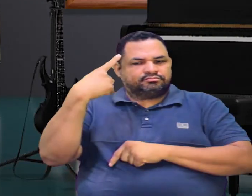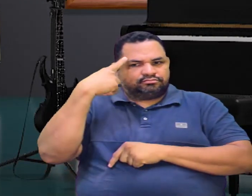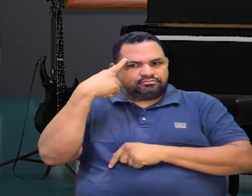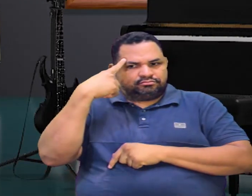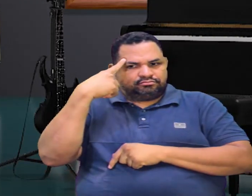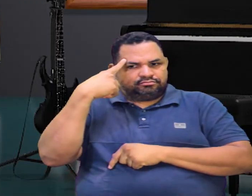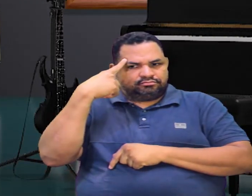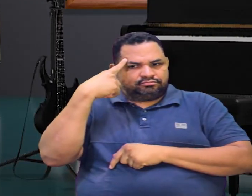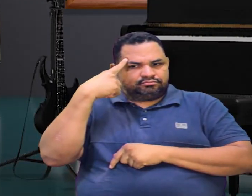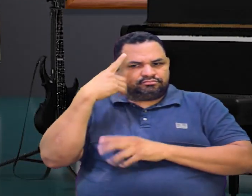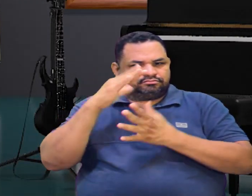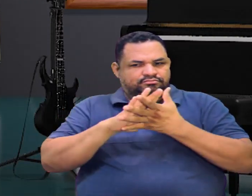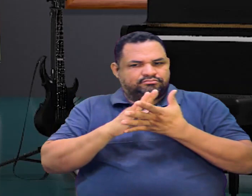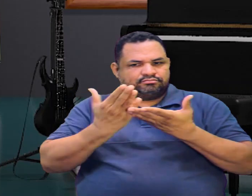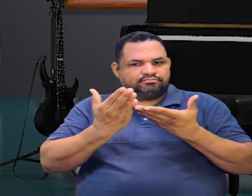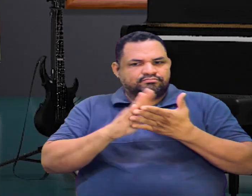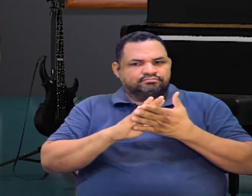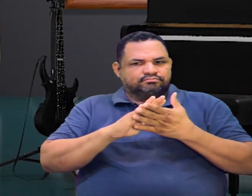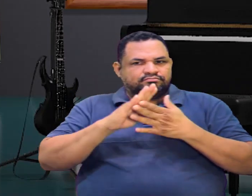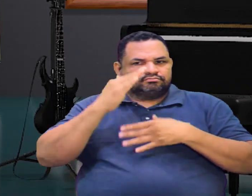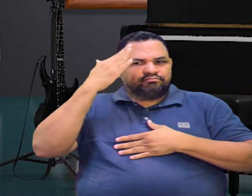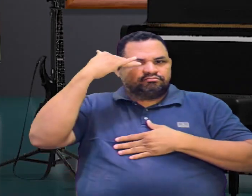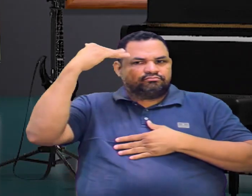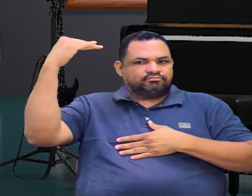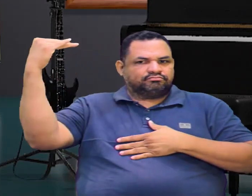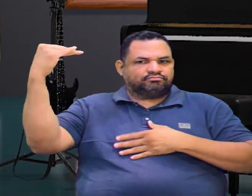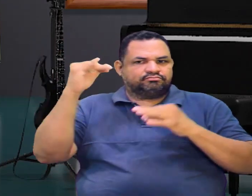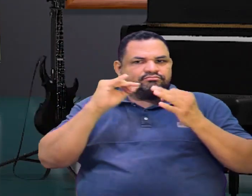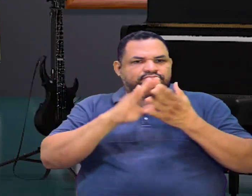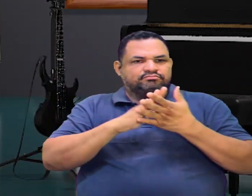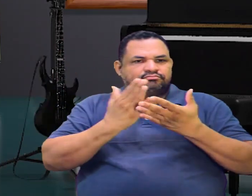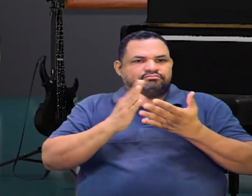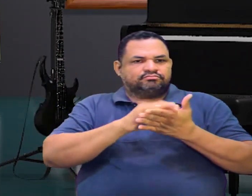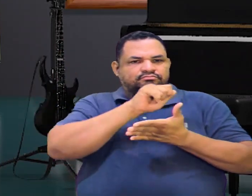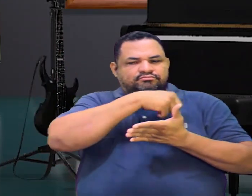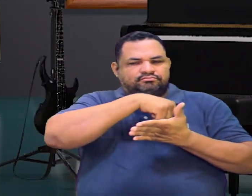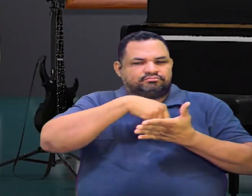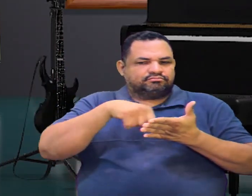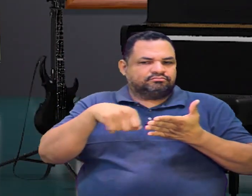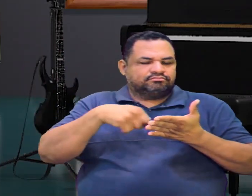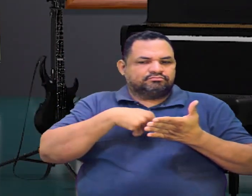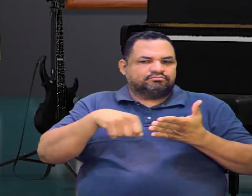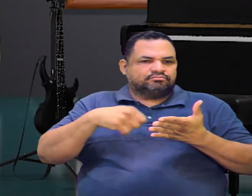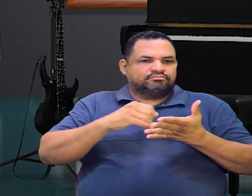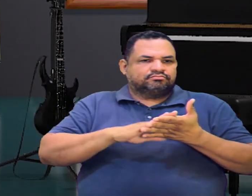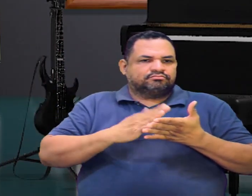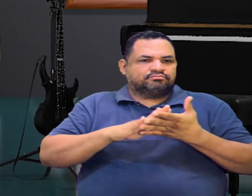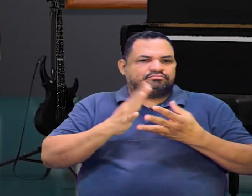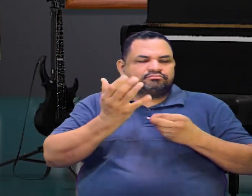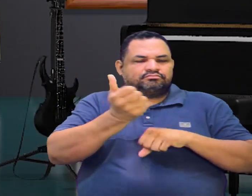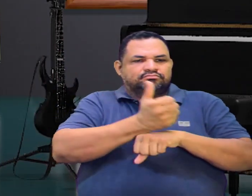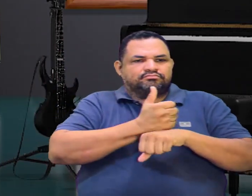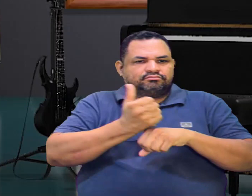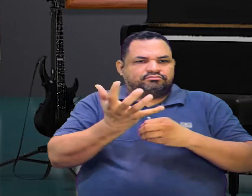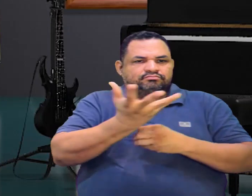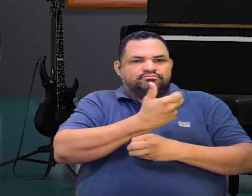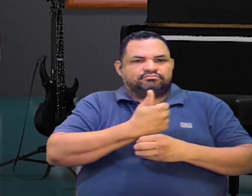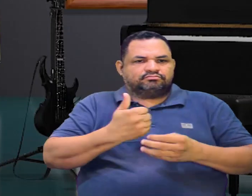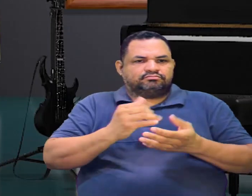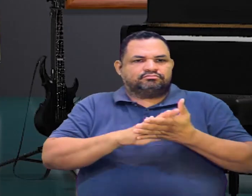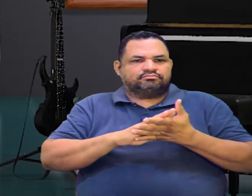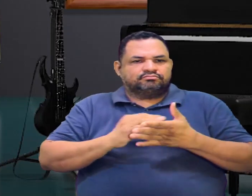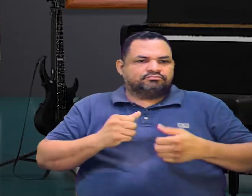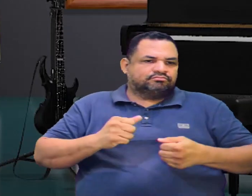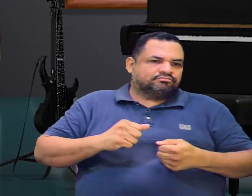pensamento desse grande criador, desse grande compositor, desse grande artista que é o Charlie